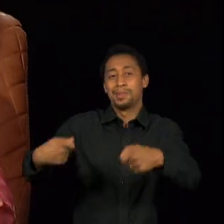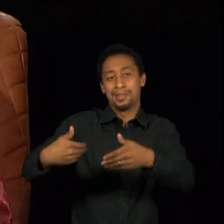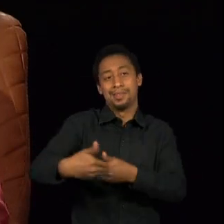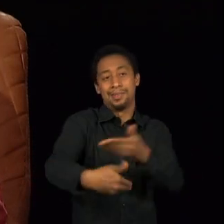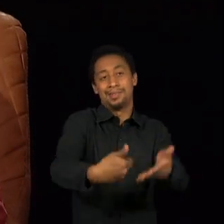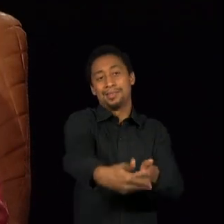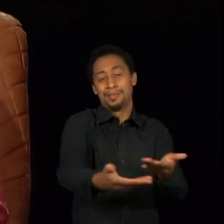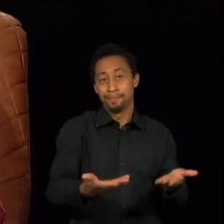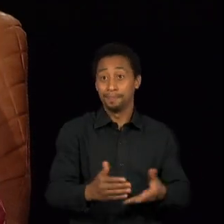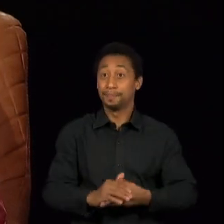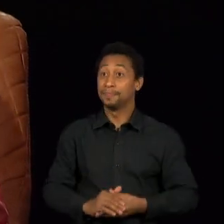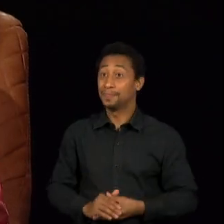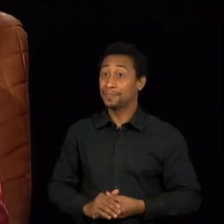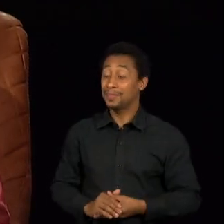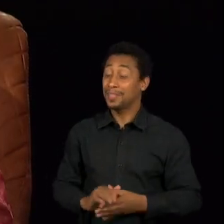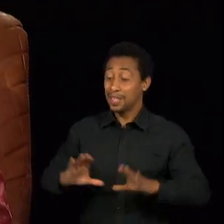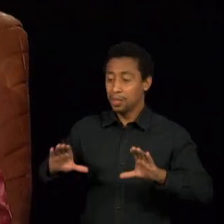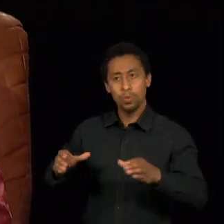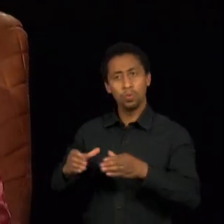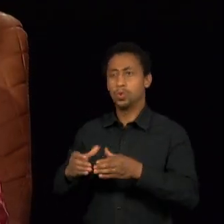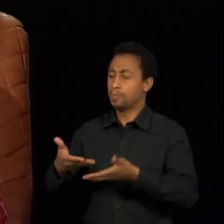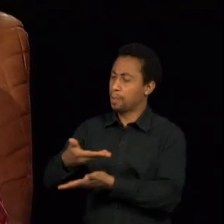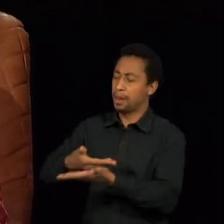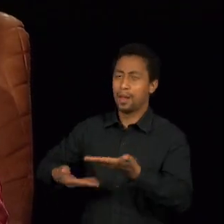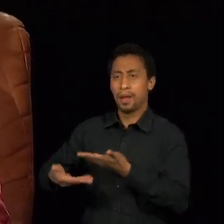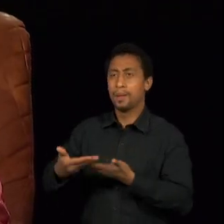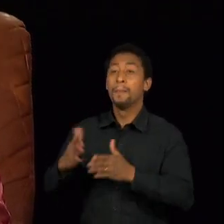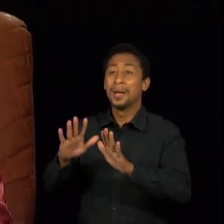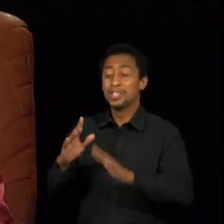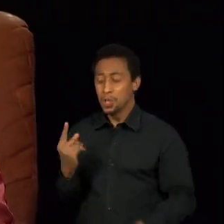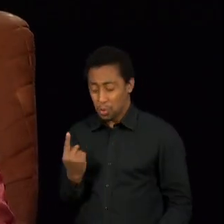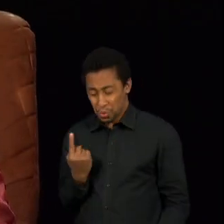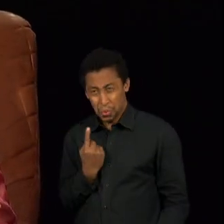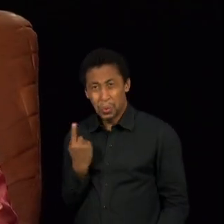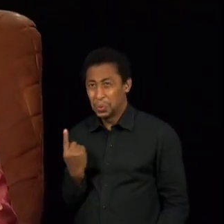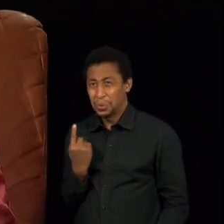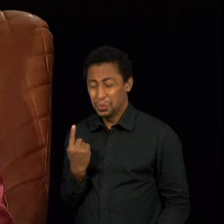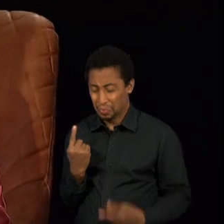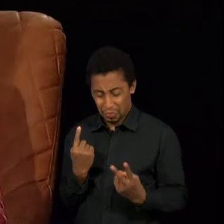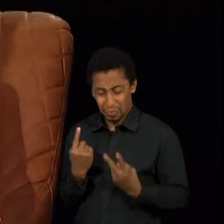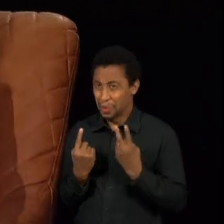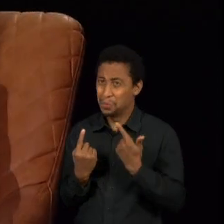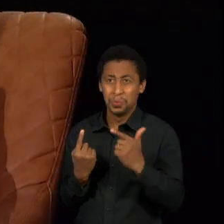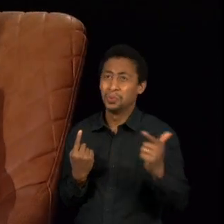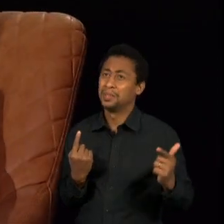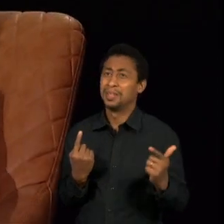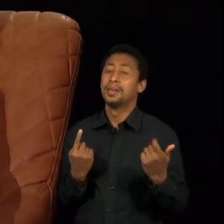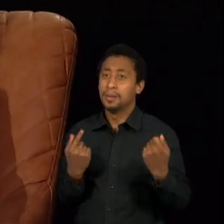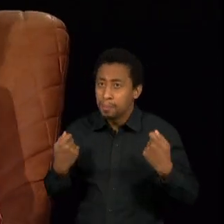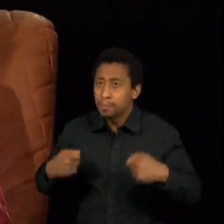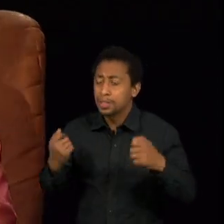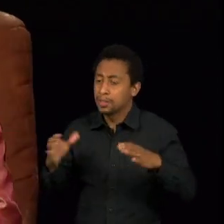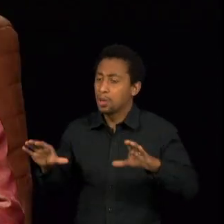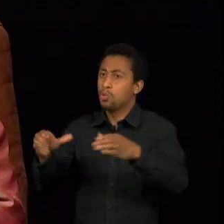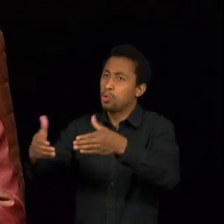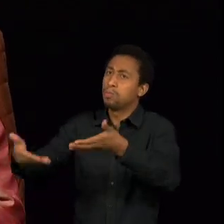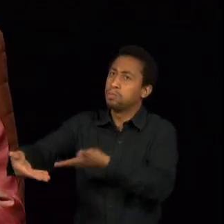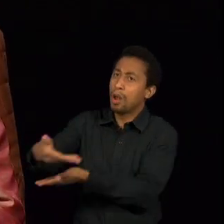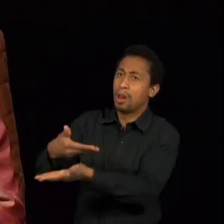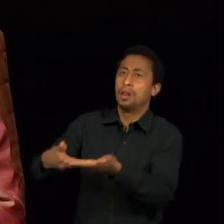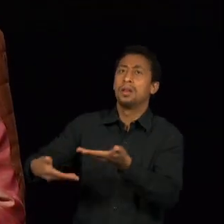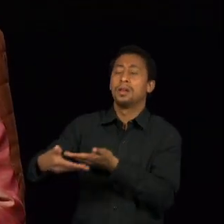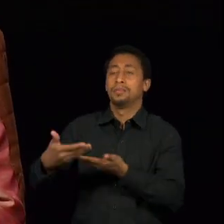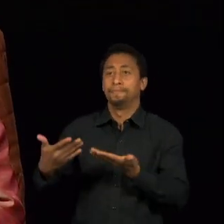sabe, como diz o Bandido da Luz Vermelha, sozinho a gente não vale nada, né? Não é? Então, são essas